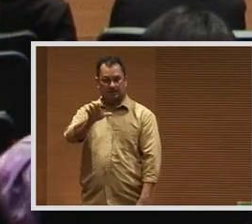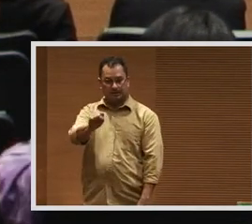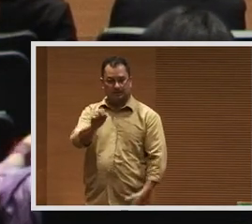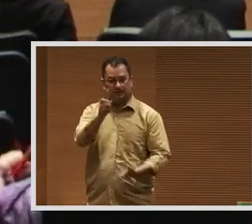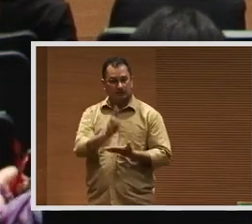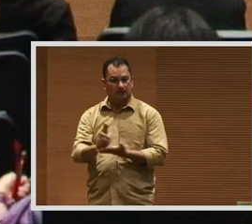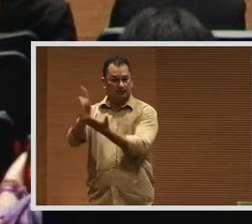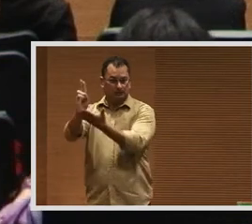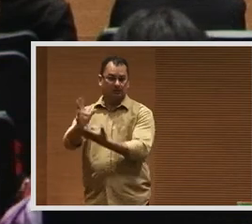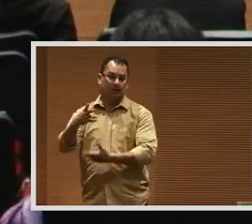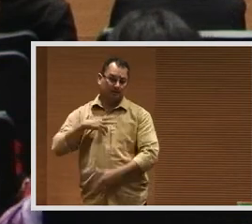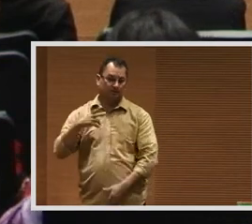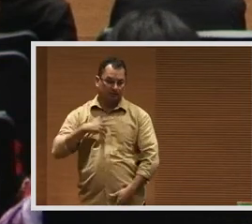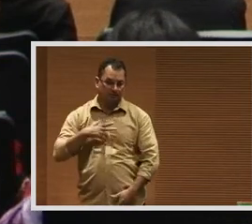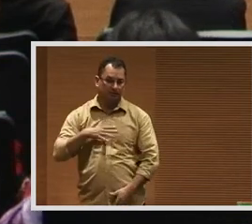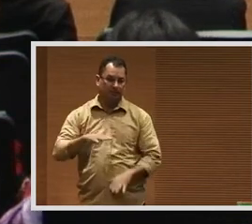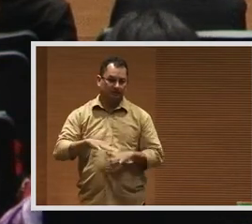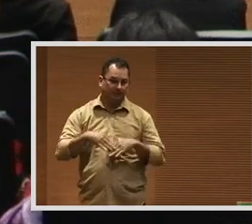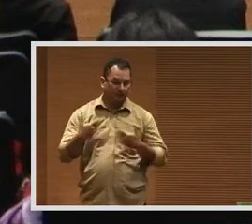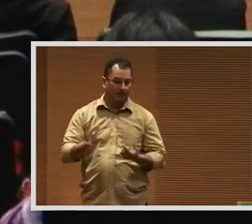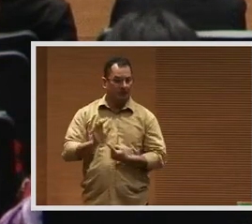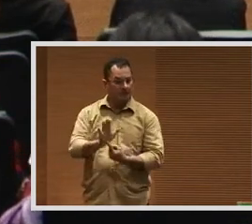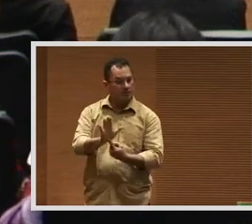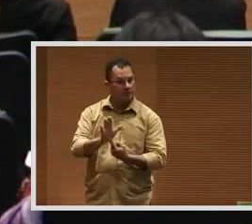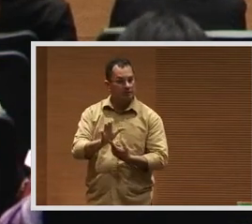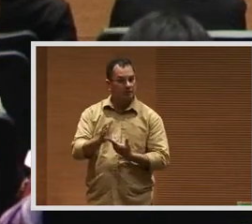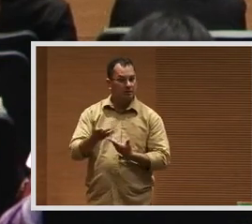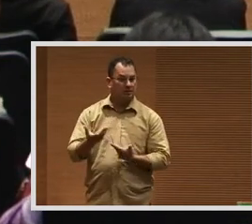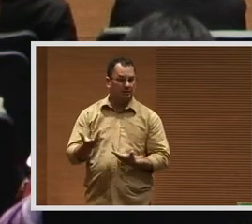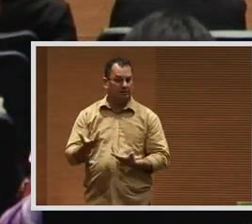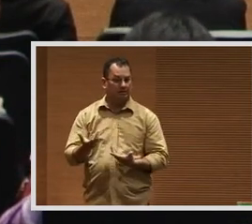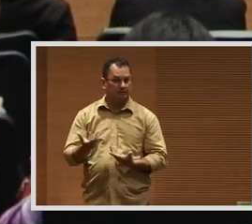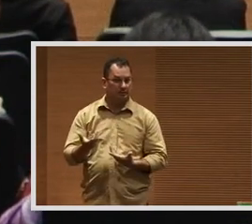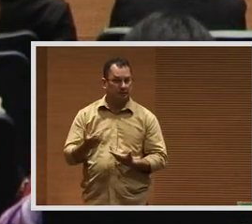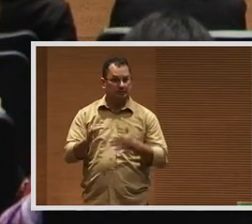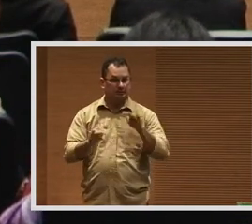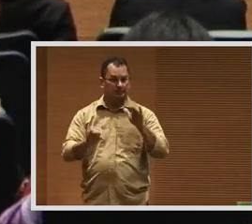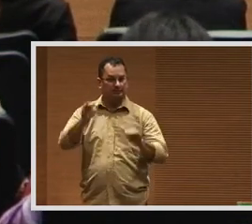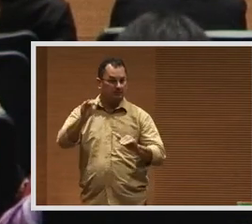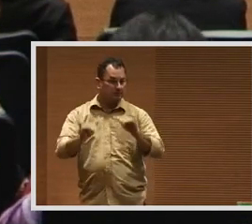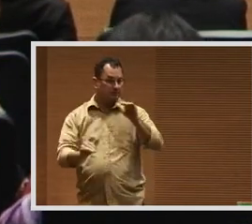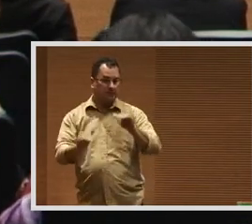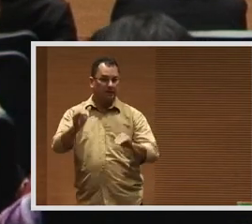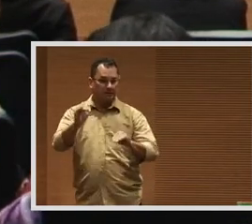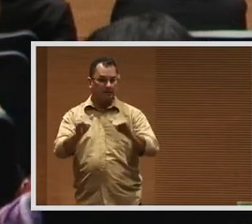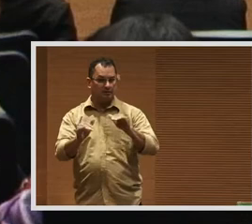universidades privadas, então, para mostrar exatamente esse desnível. Né,